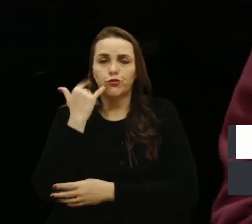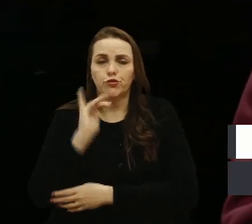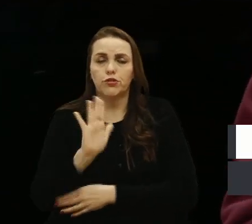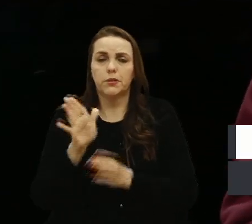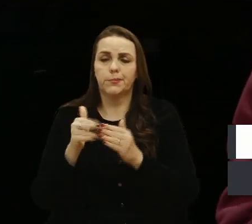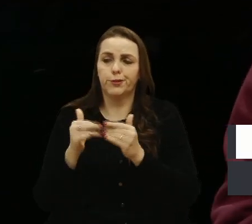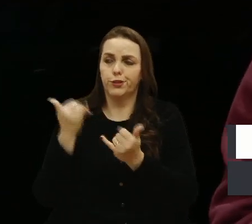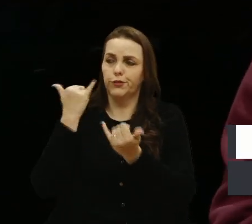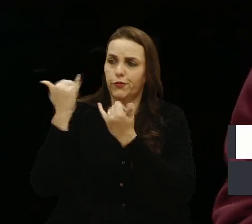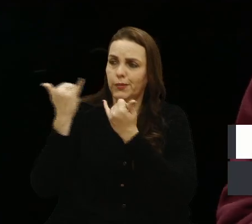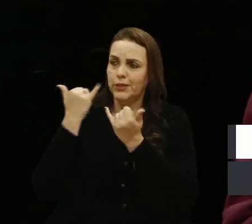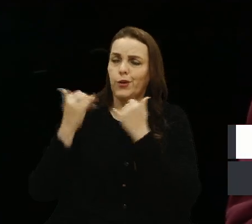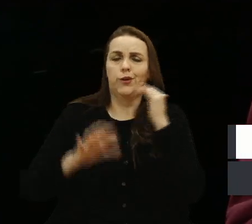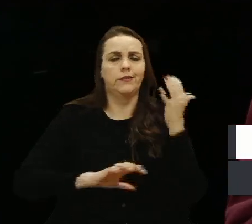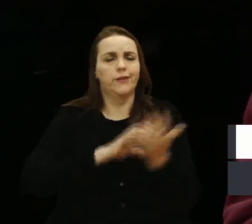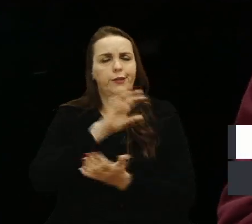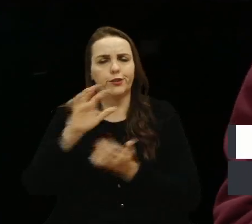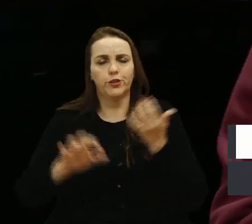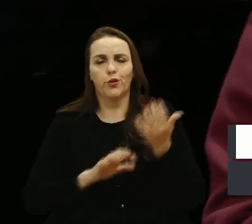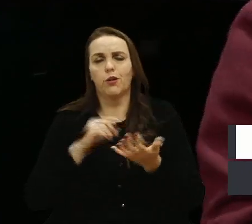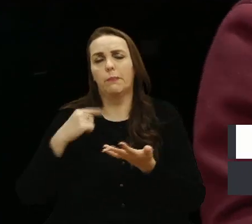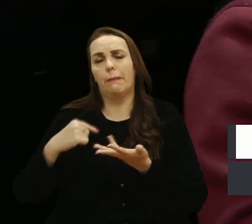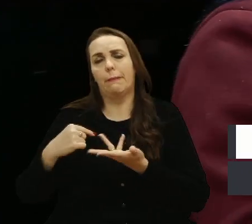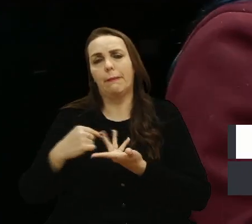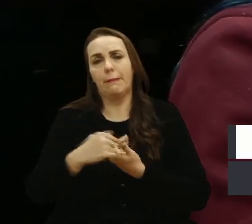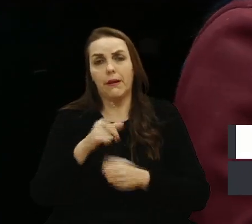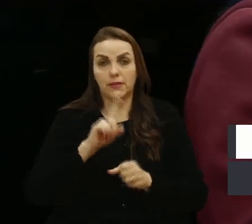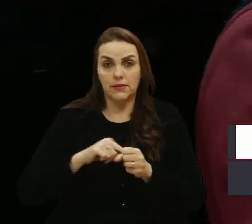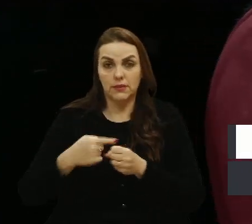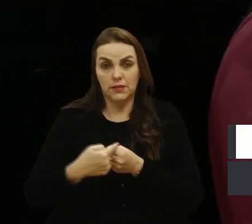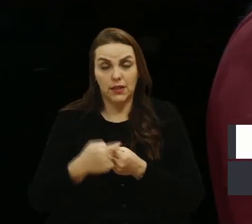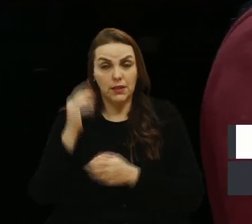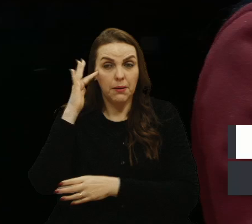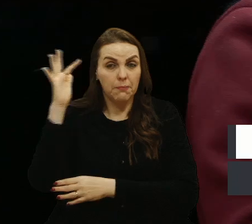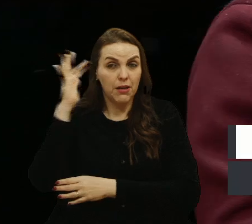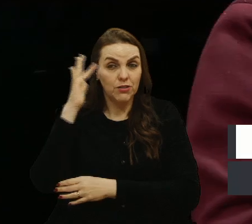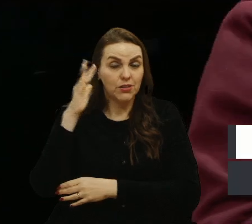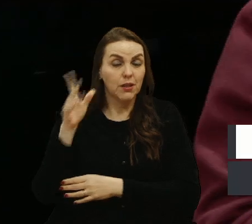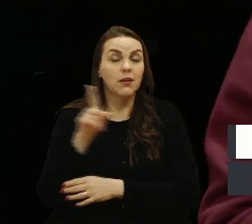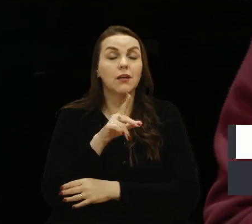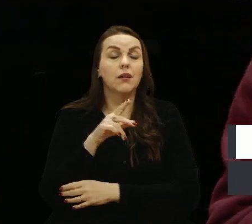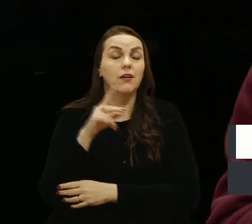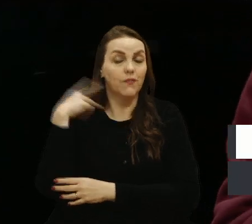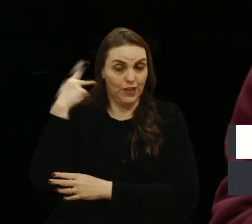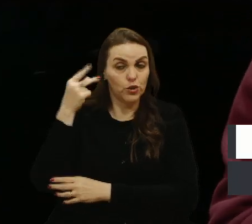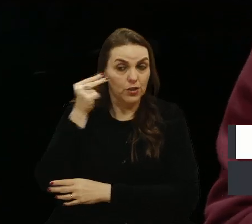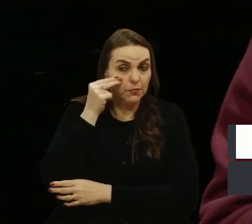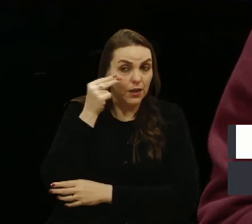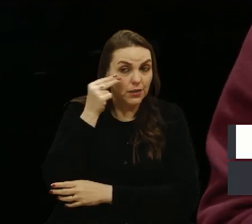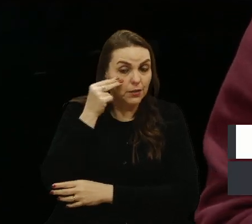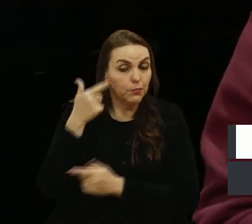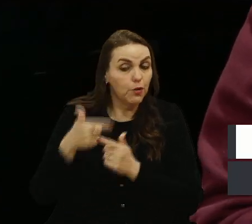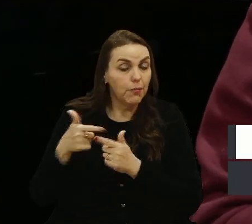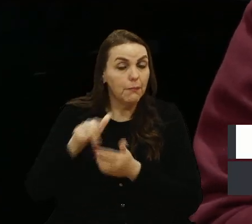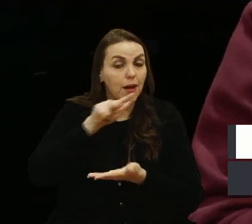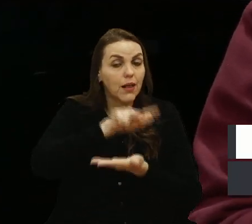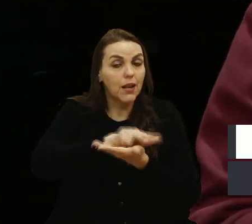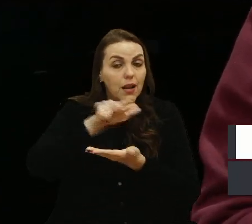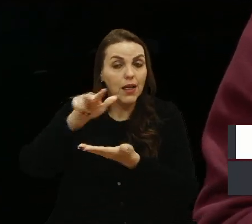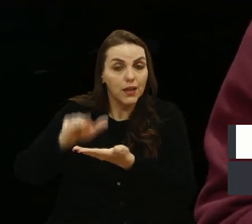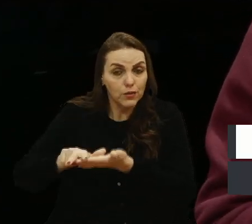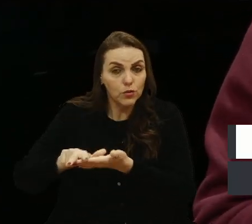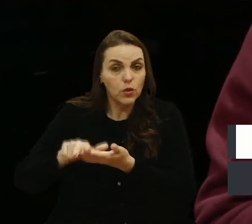que é todo, né, uma situação na nossa cidade, imaginemos, vereador Libardi, o problema dos leitos, que é um problema crônico, né, e que nós